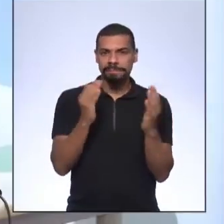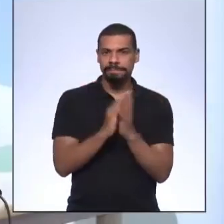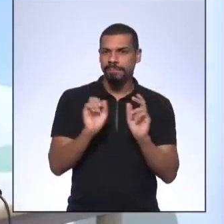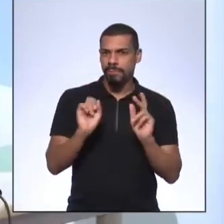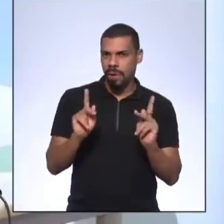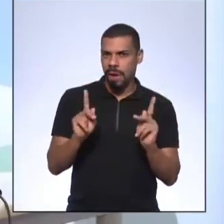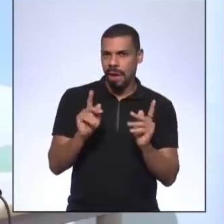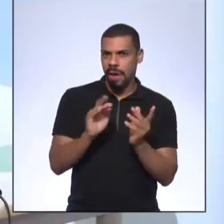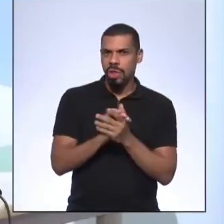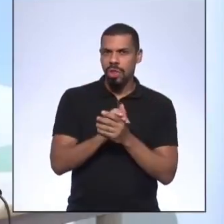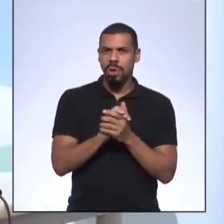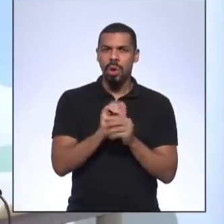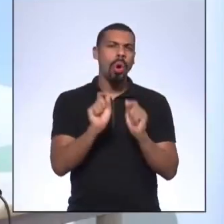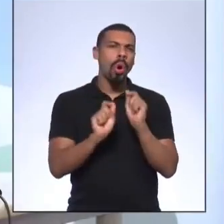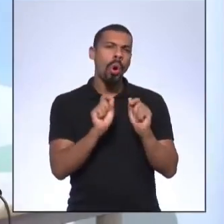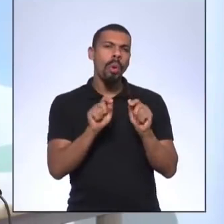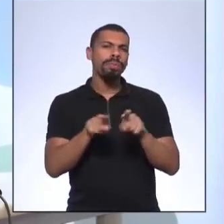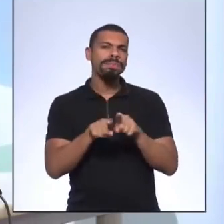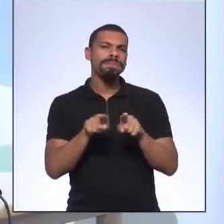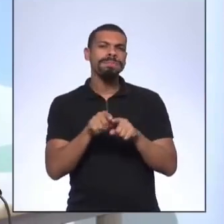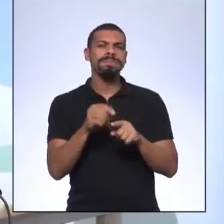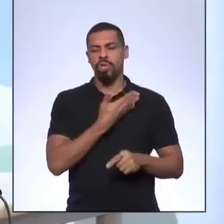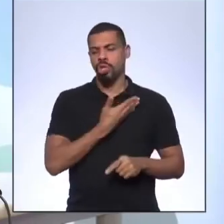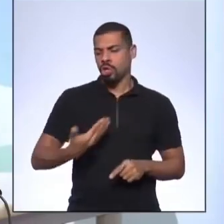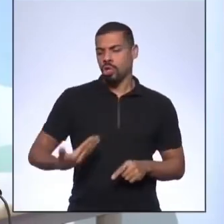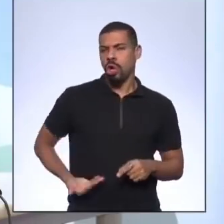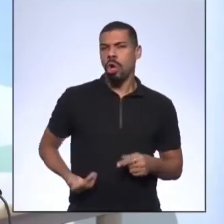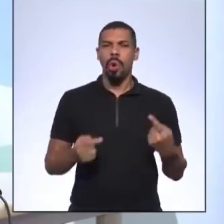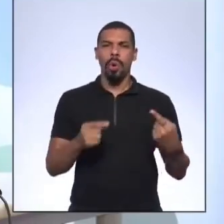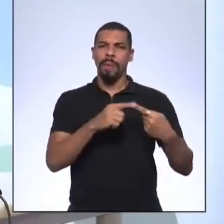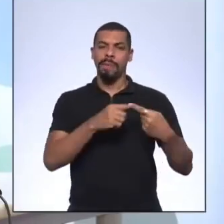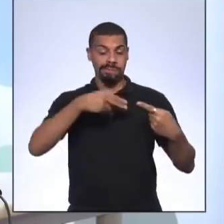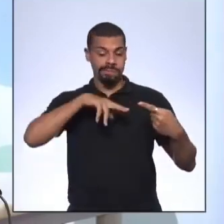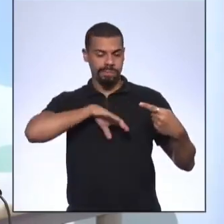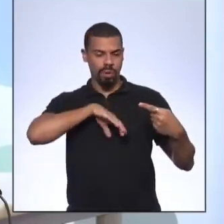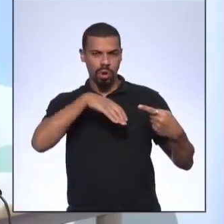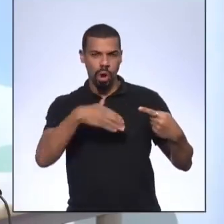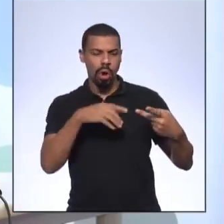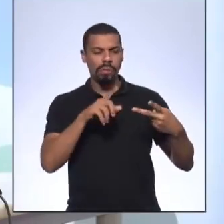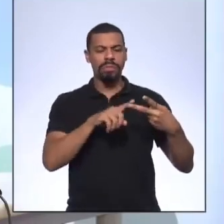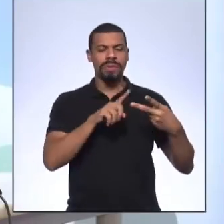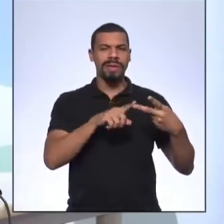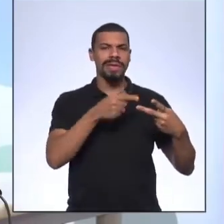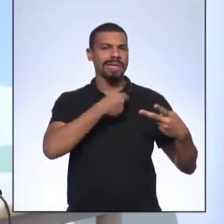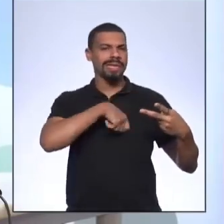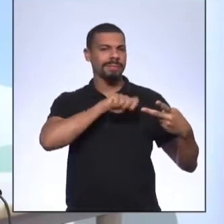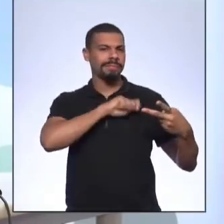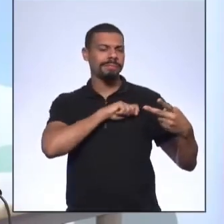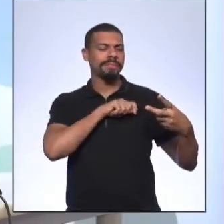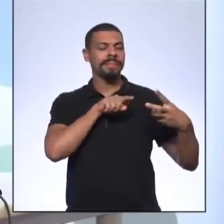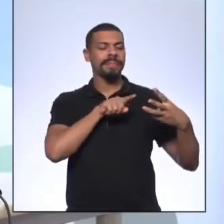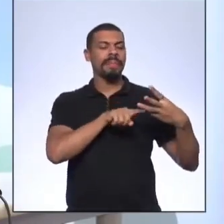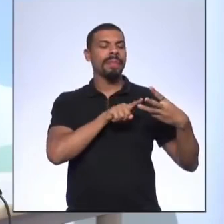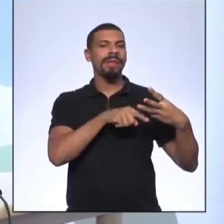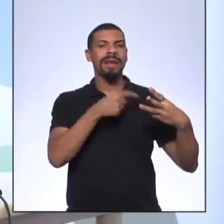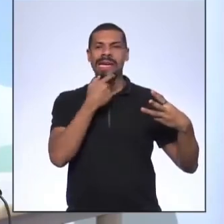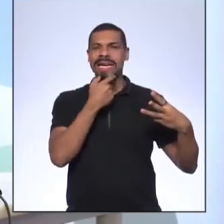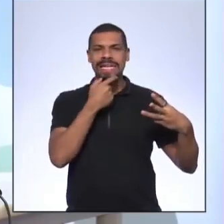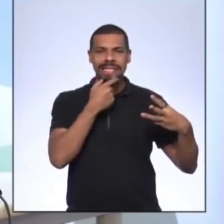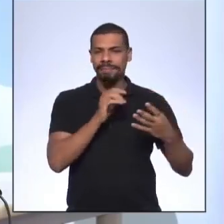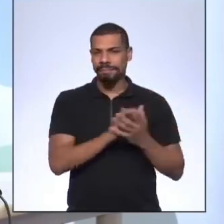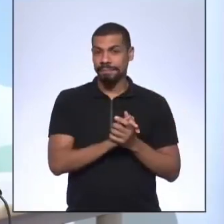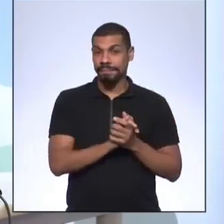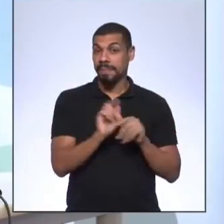os modelos de colonização espanhol, português, inglês, tá? Mas antes da gente conhecer